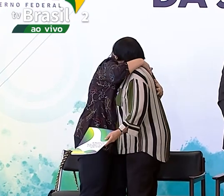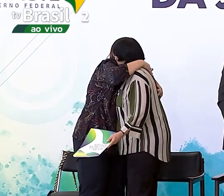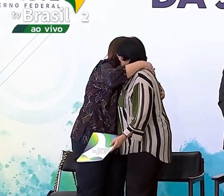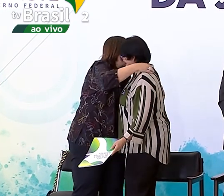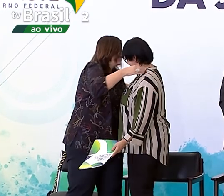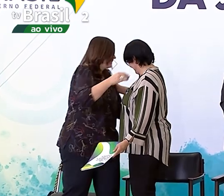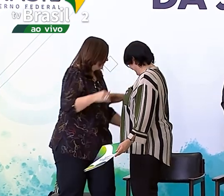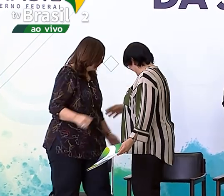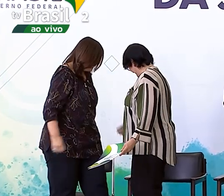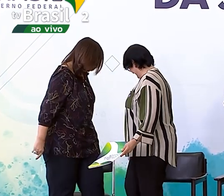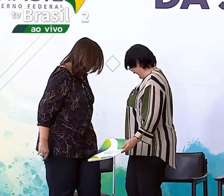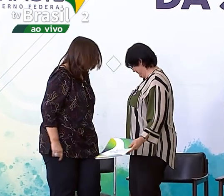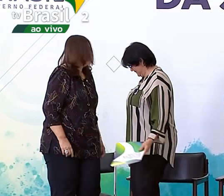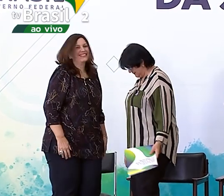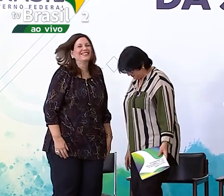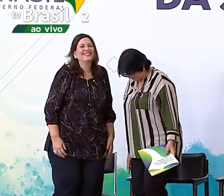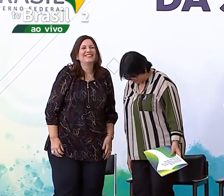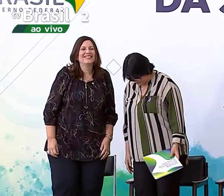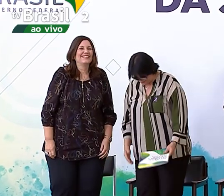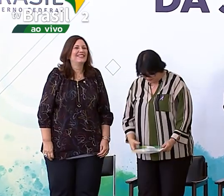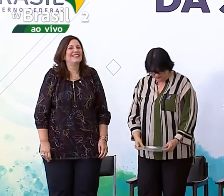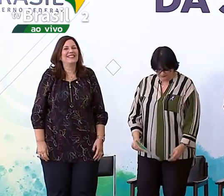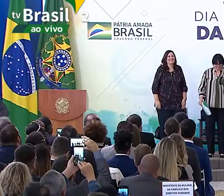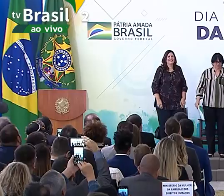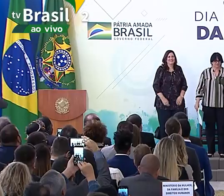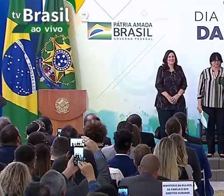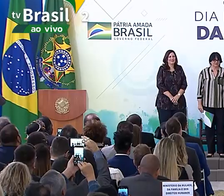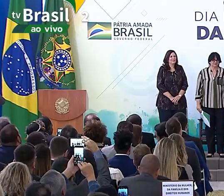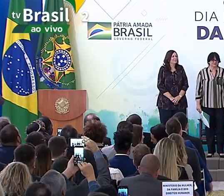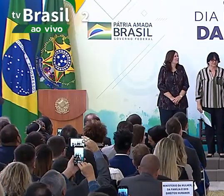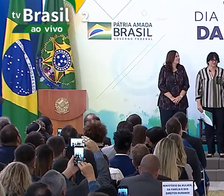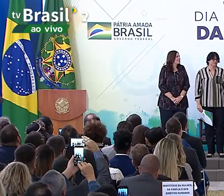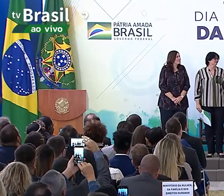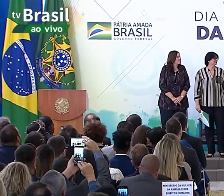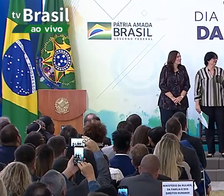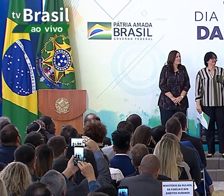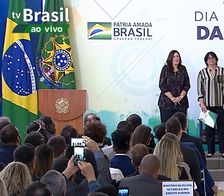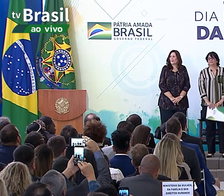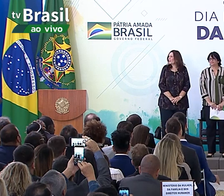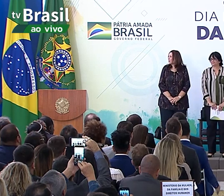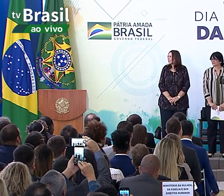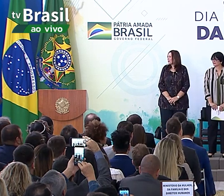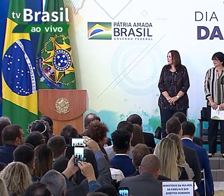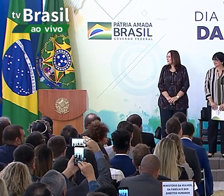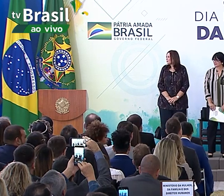Ouviremos agora as palavras do ministro de Estado da Educação, Abraham Weintraub.